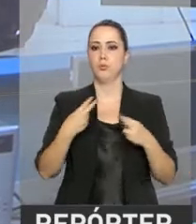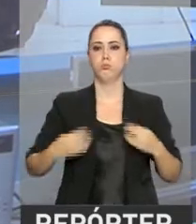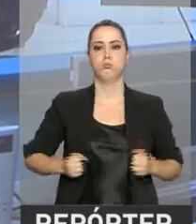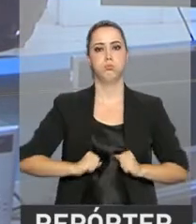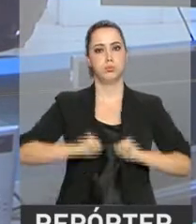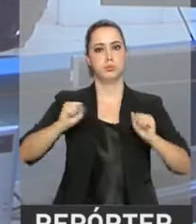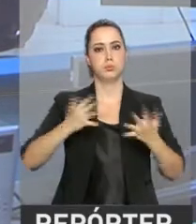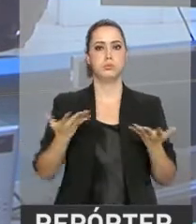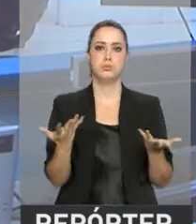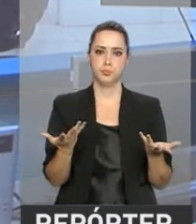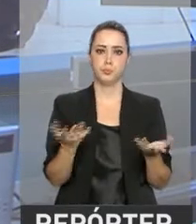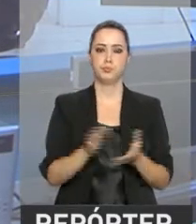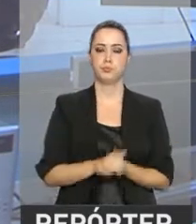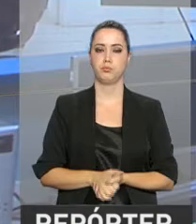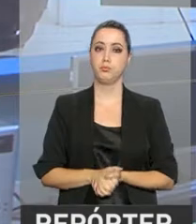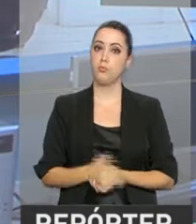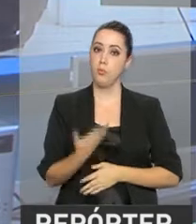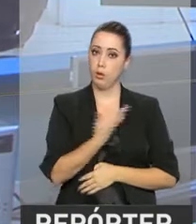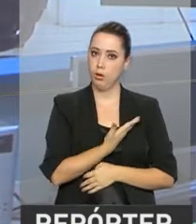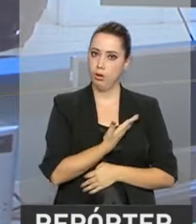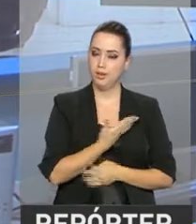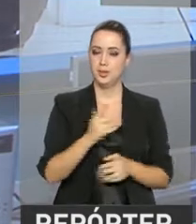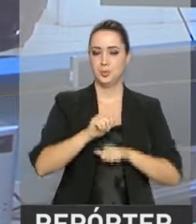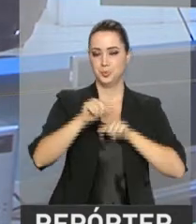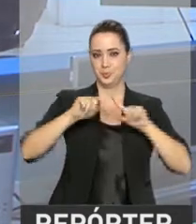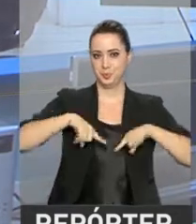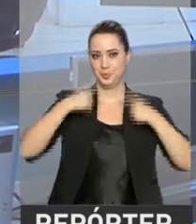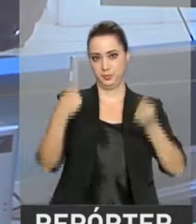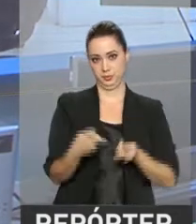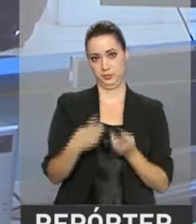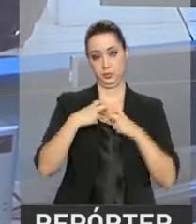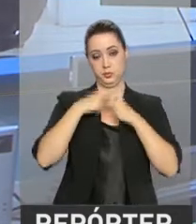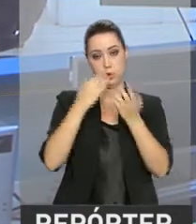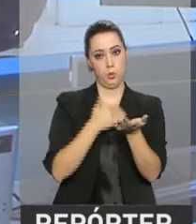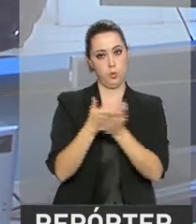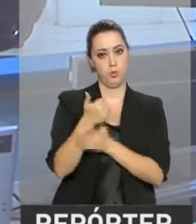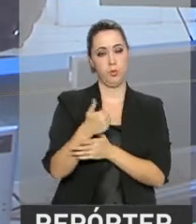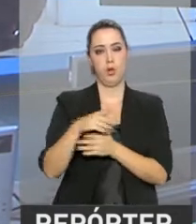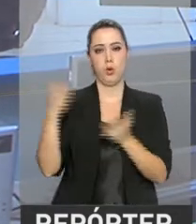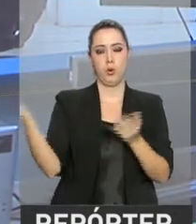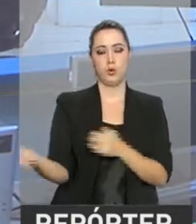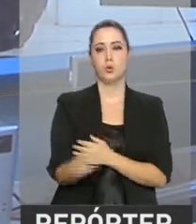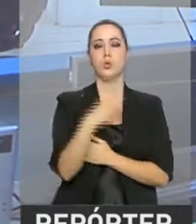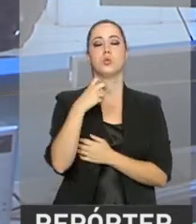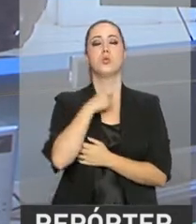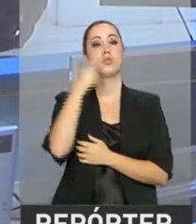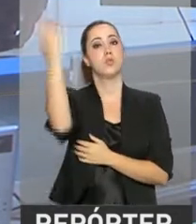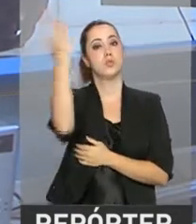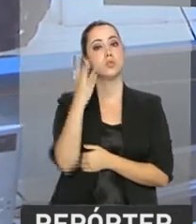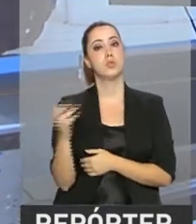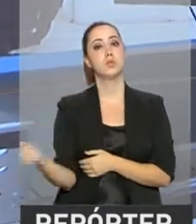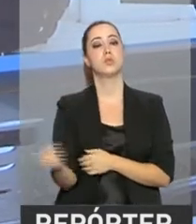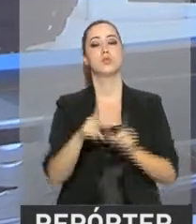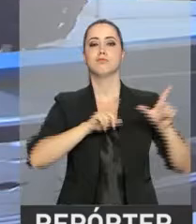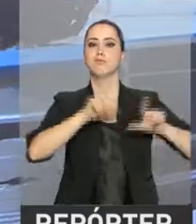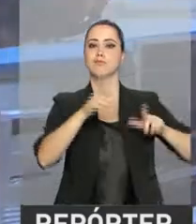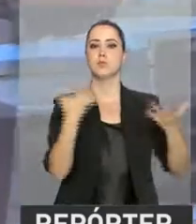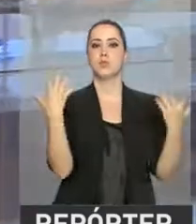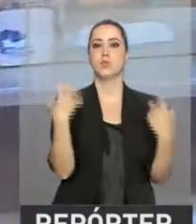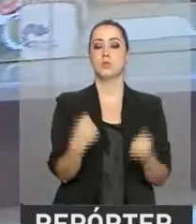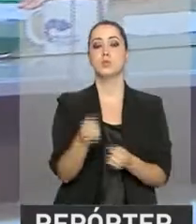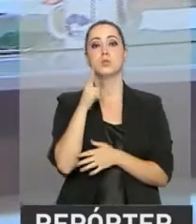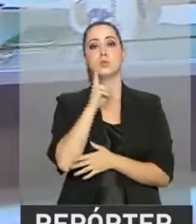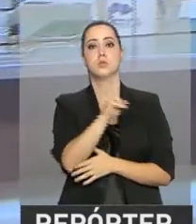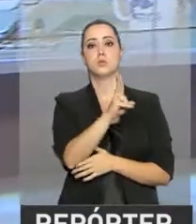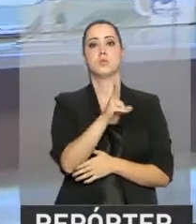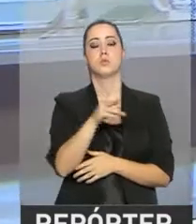1935 programa de rádio a voz do brasil está com novos quadros no formato mais interativo e hoje nos estúdios da voz do